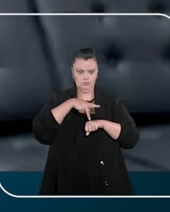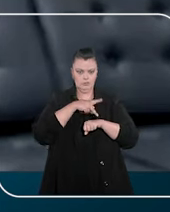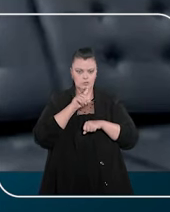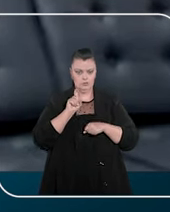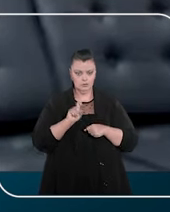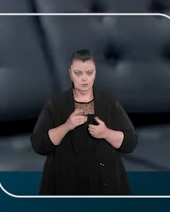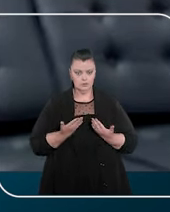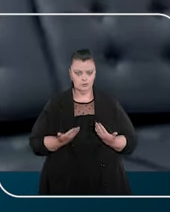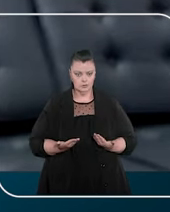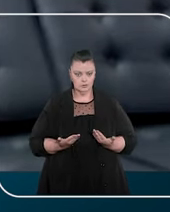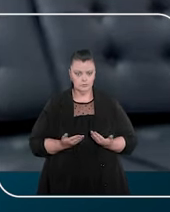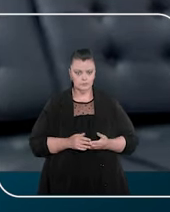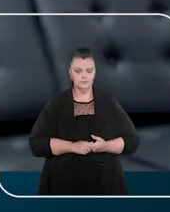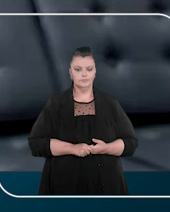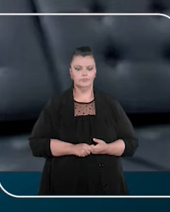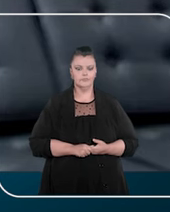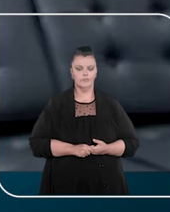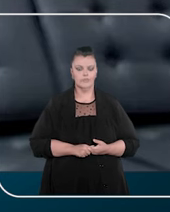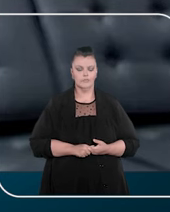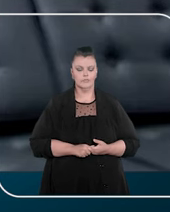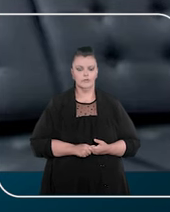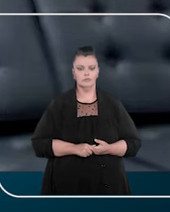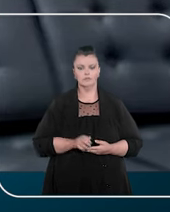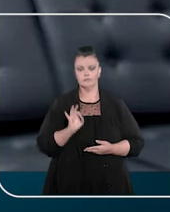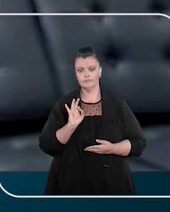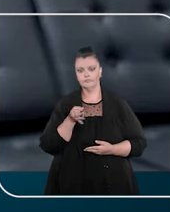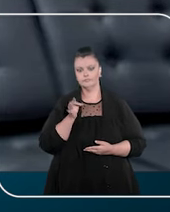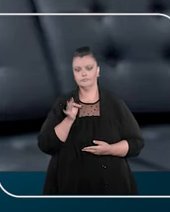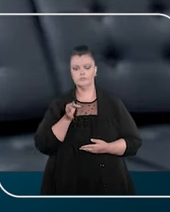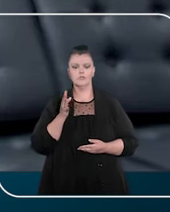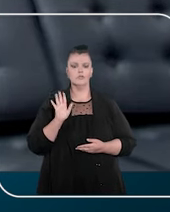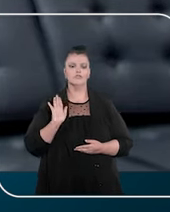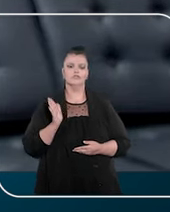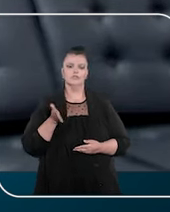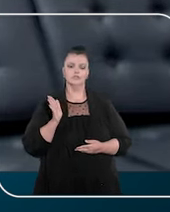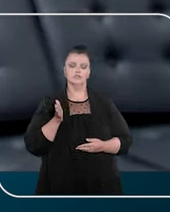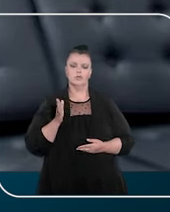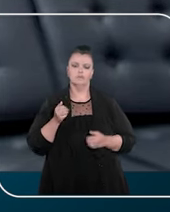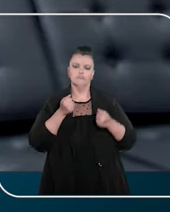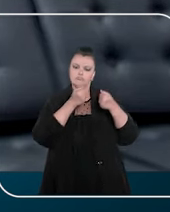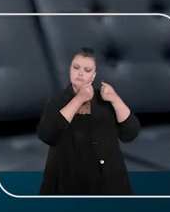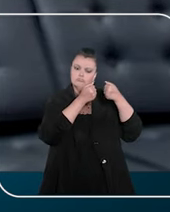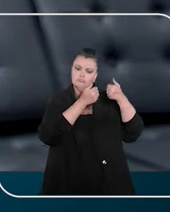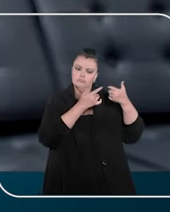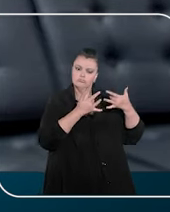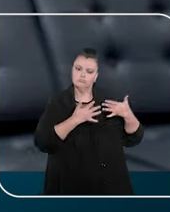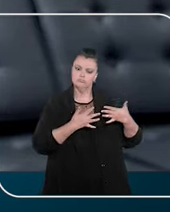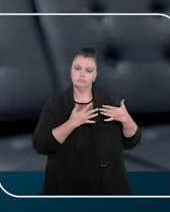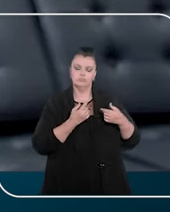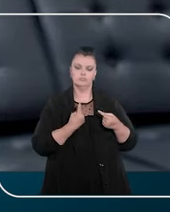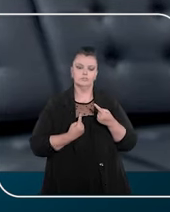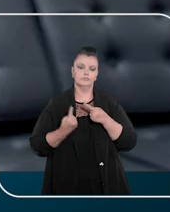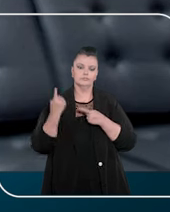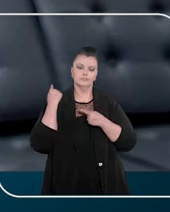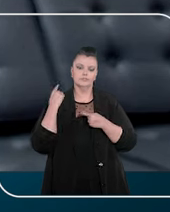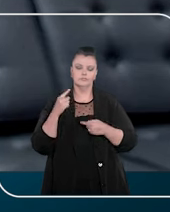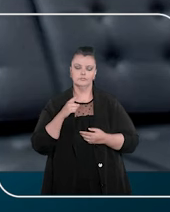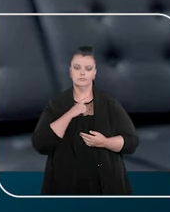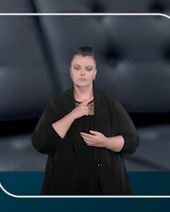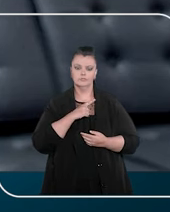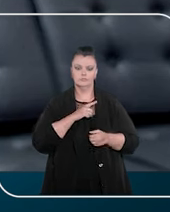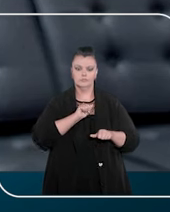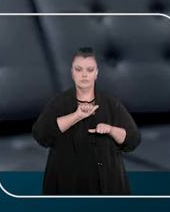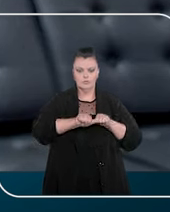Sem dúvida, né? Em razão do que eu disse há pouco, toda mudança de hábito, de